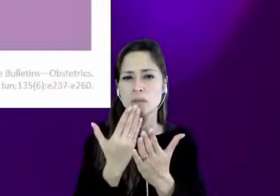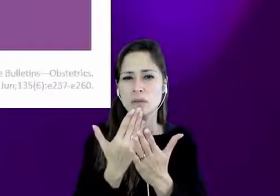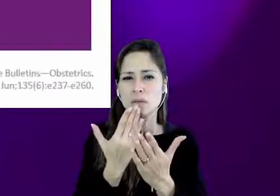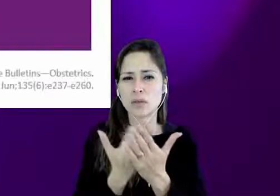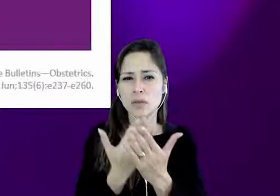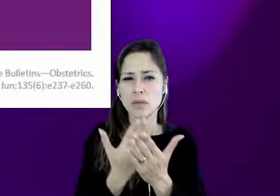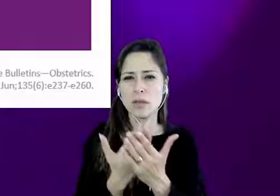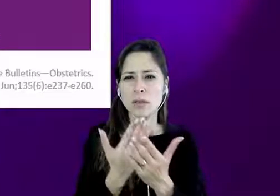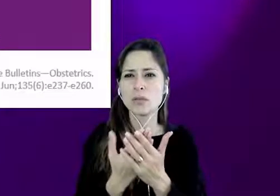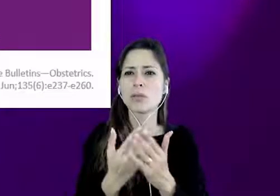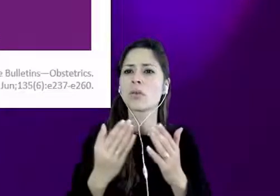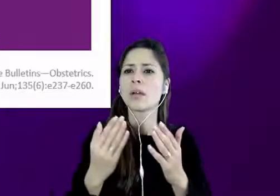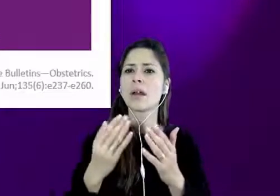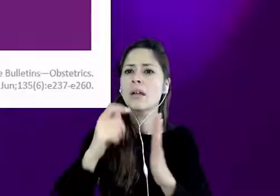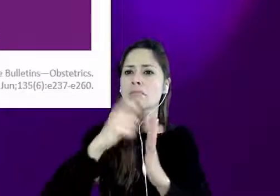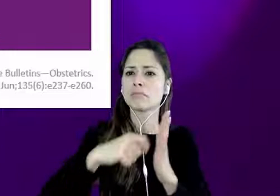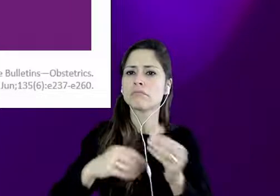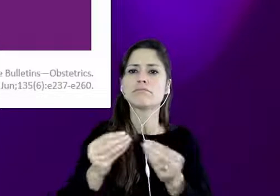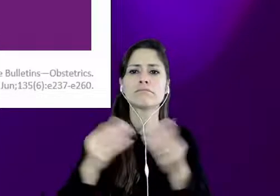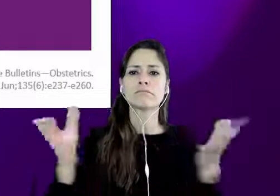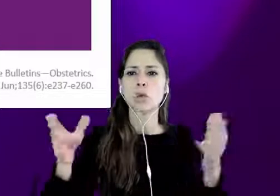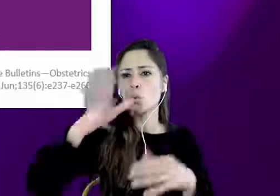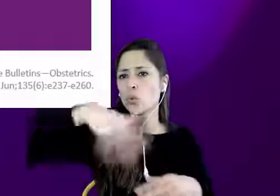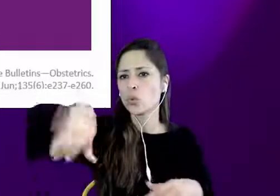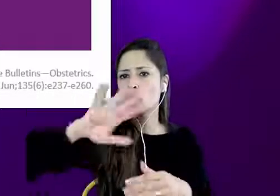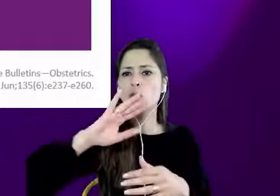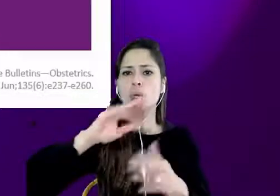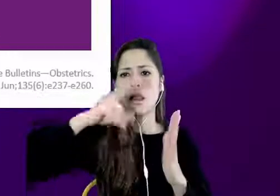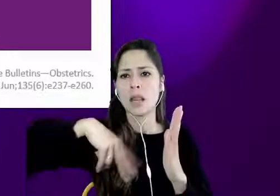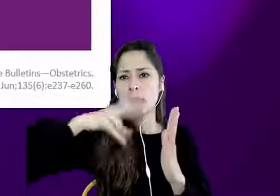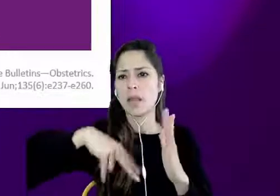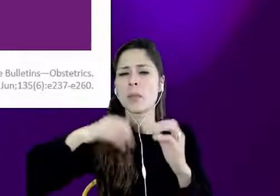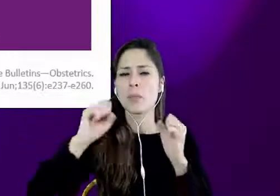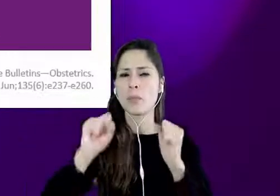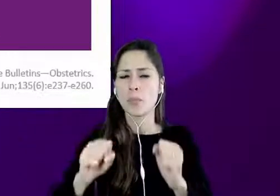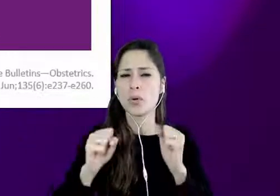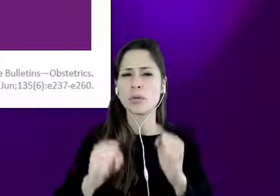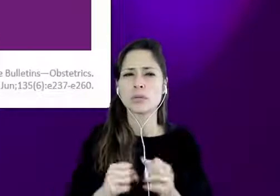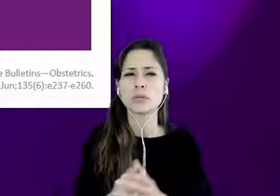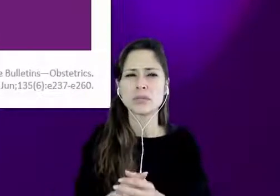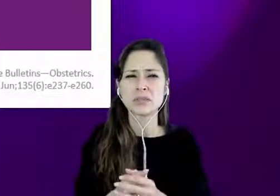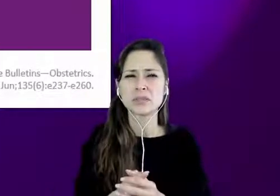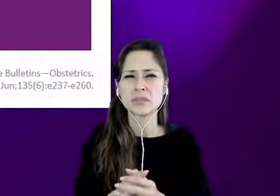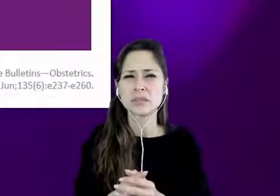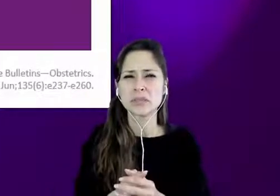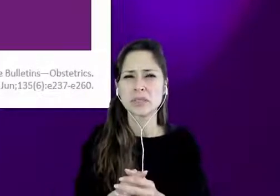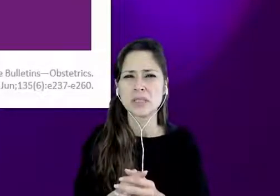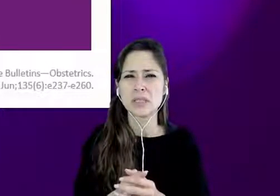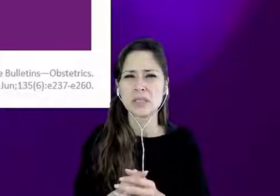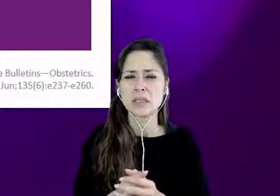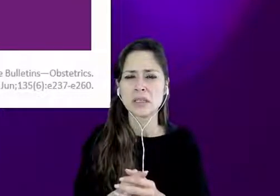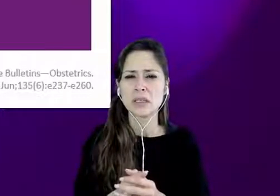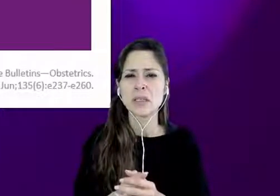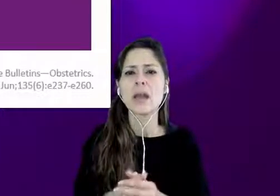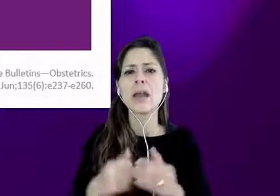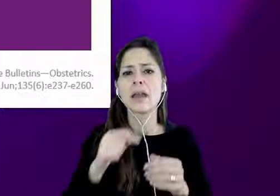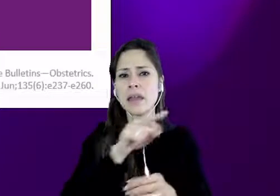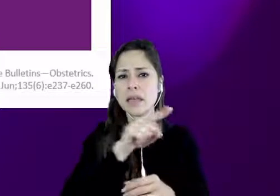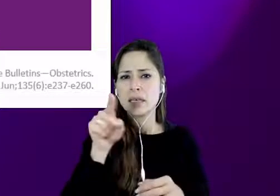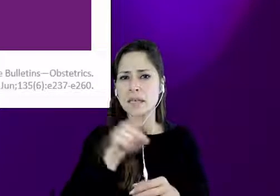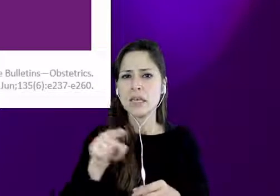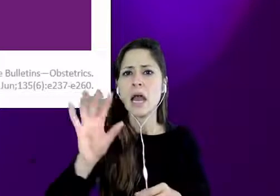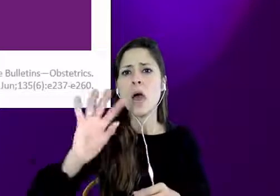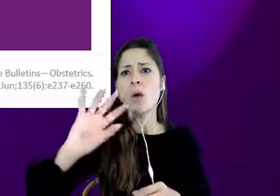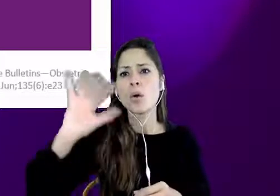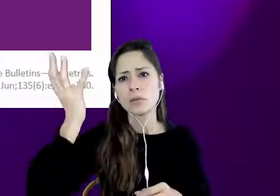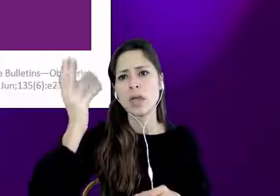na literatura. Mas a hipertensão gestacional sem sinais de alteração, que é bastante comum no nosso meio, é importante que